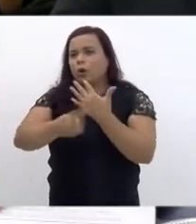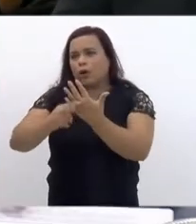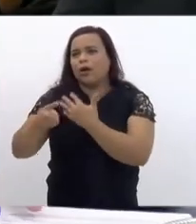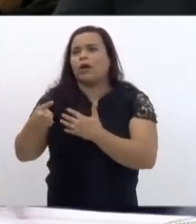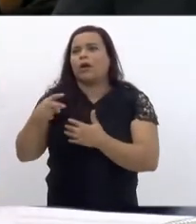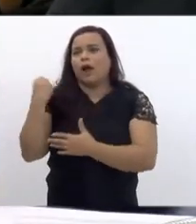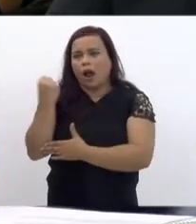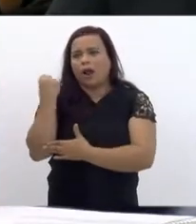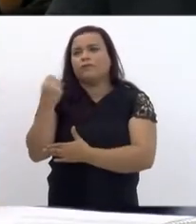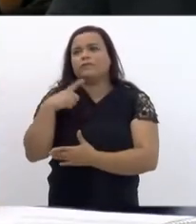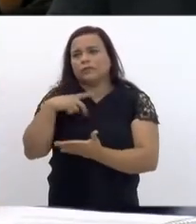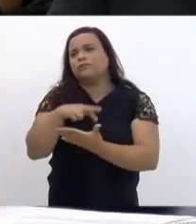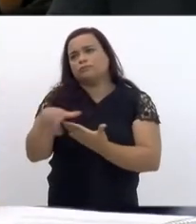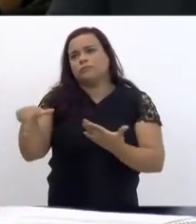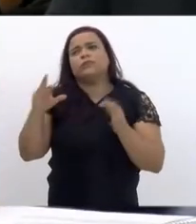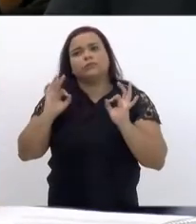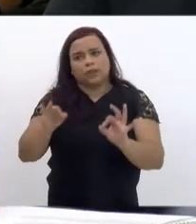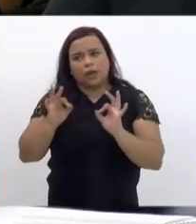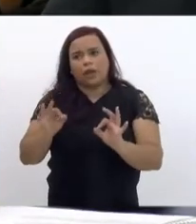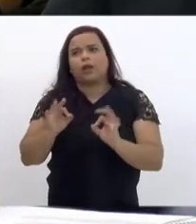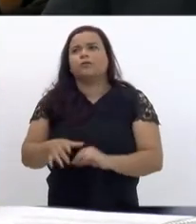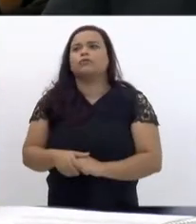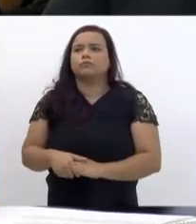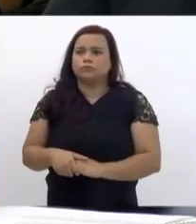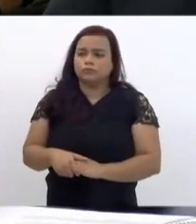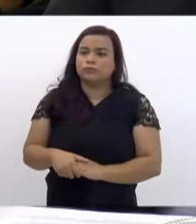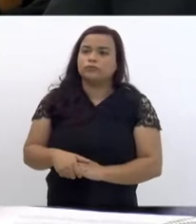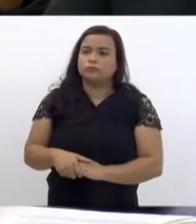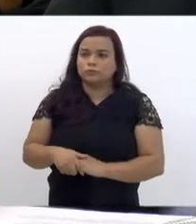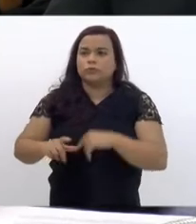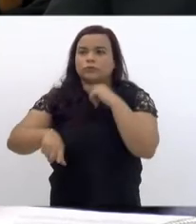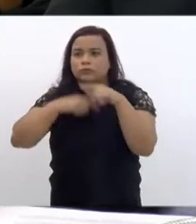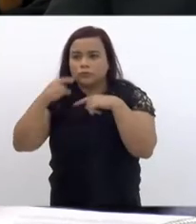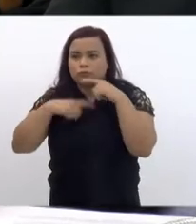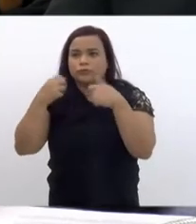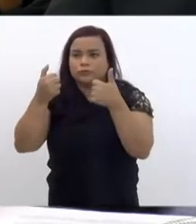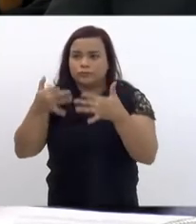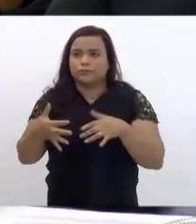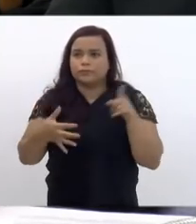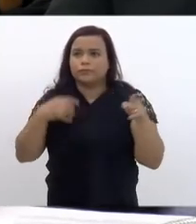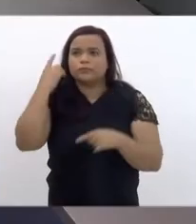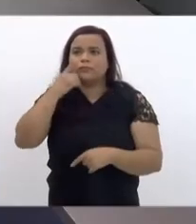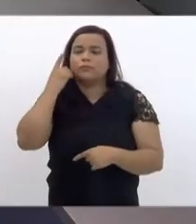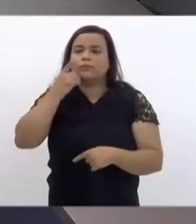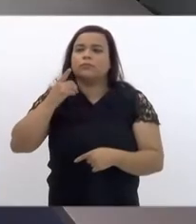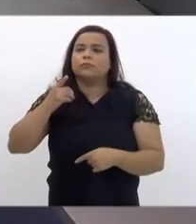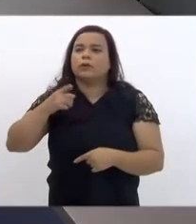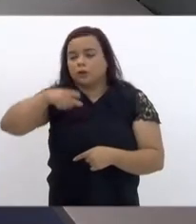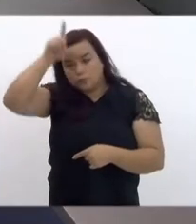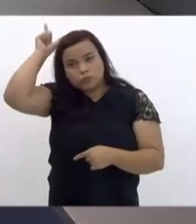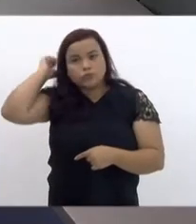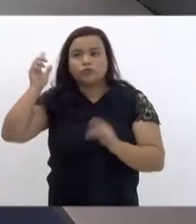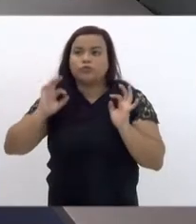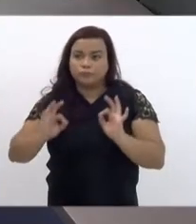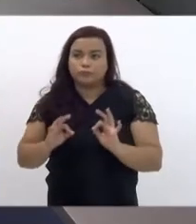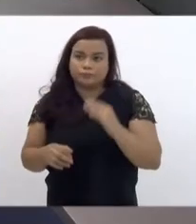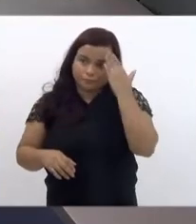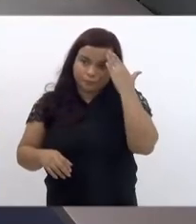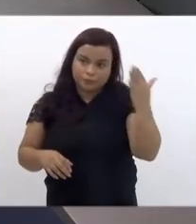verdade. Então, certíssima aí a dúvida levantada pelo deputado Luiz Paulo. Muito